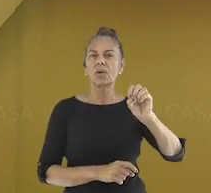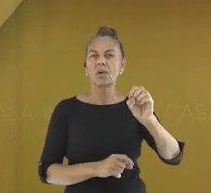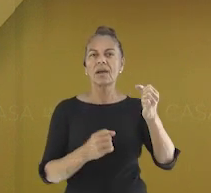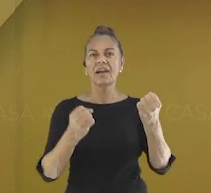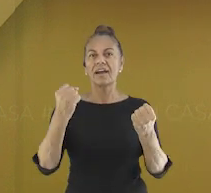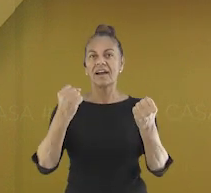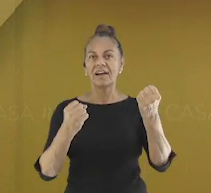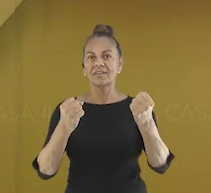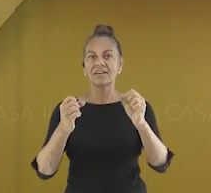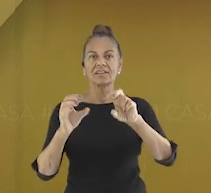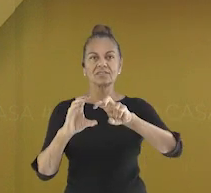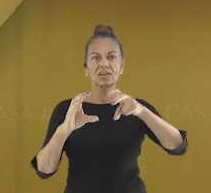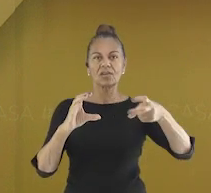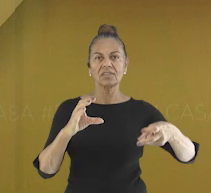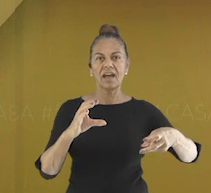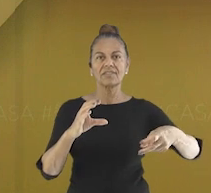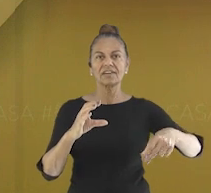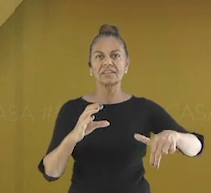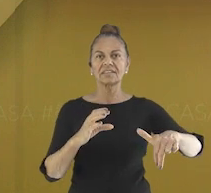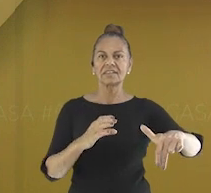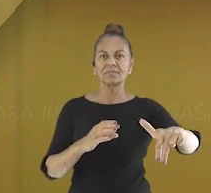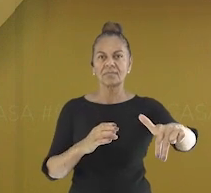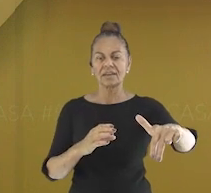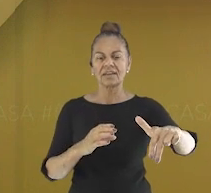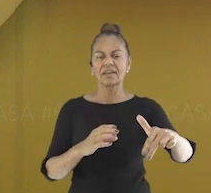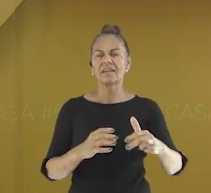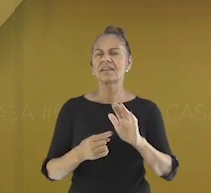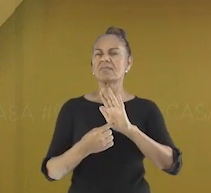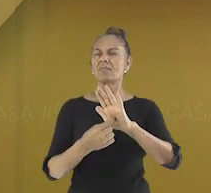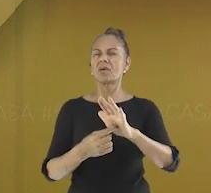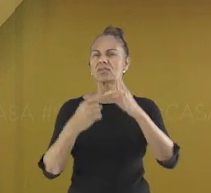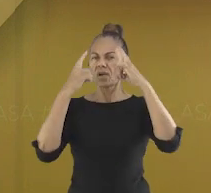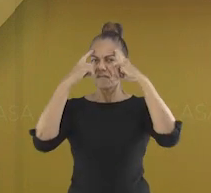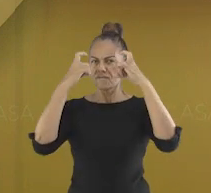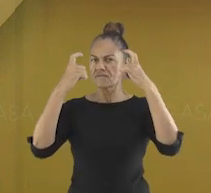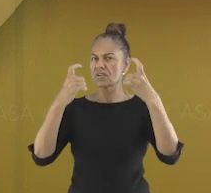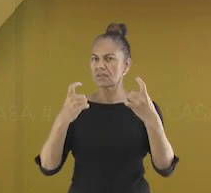à programação da televisão, cheia de imagens e programas